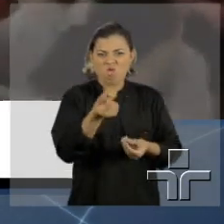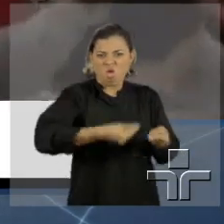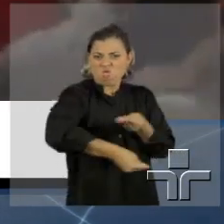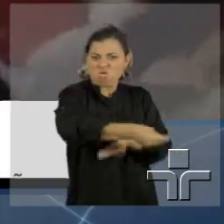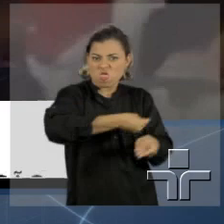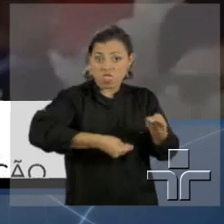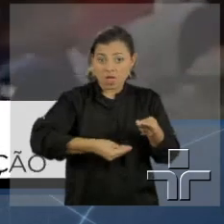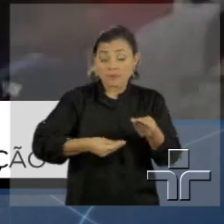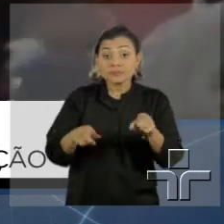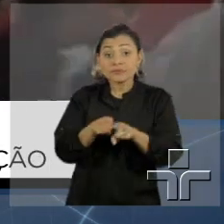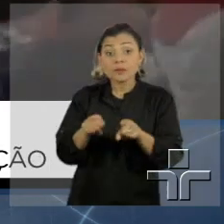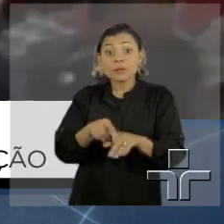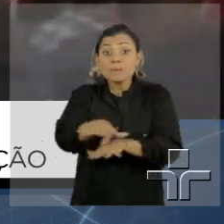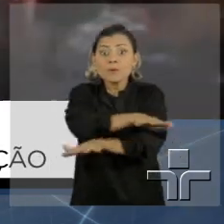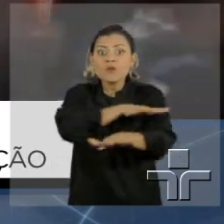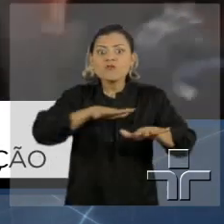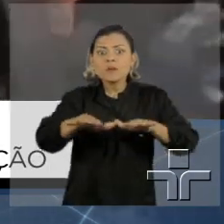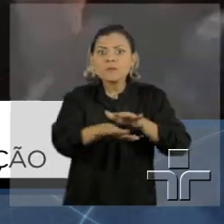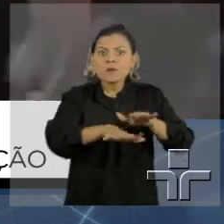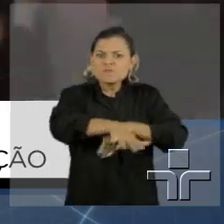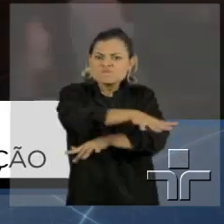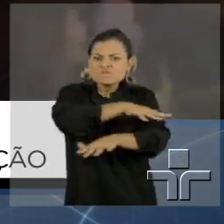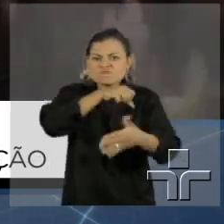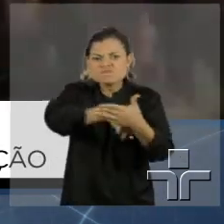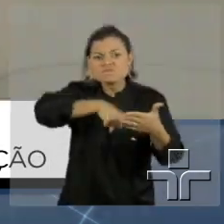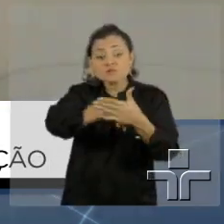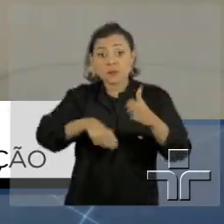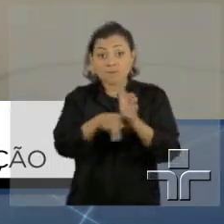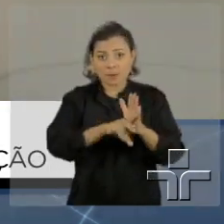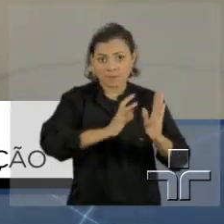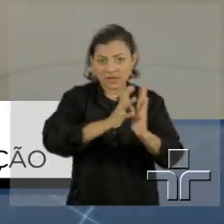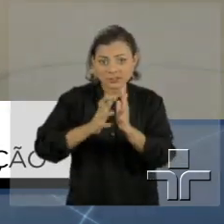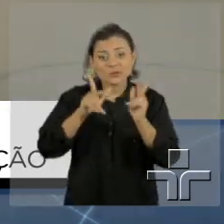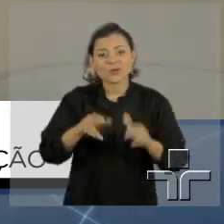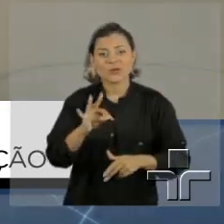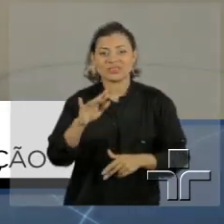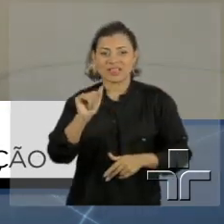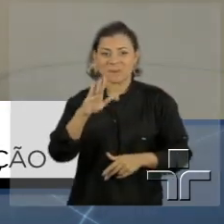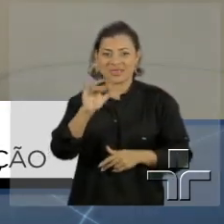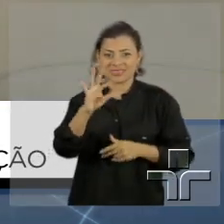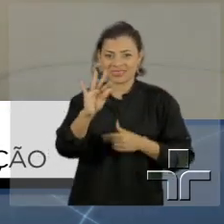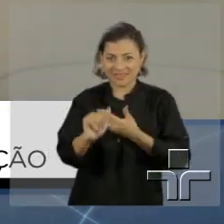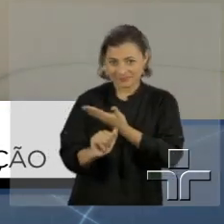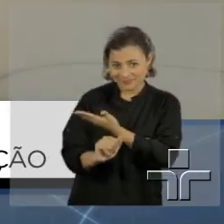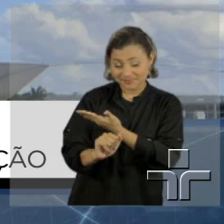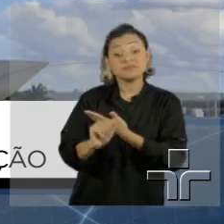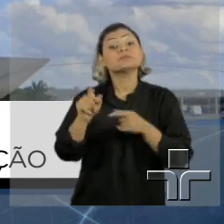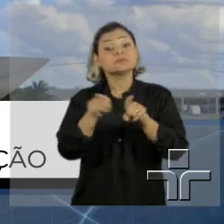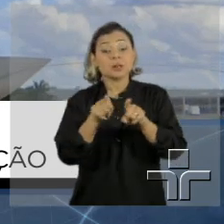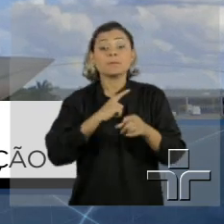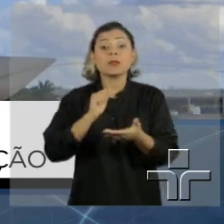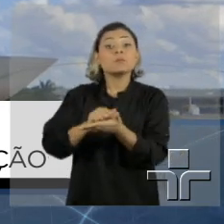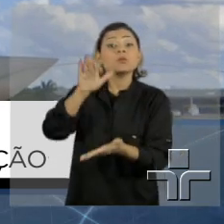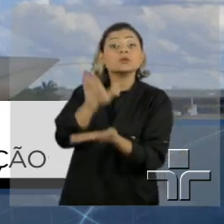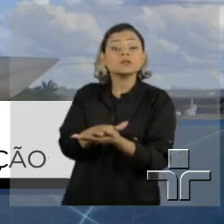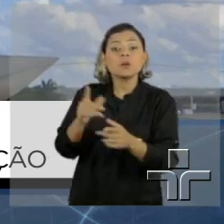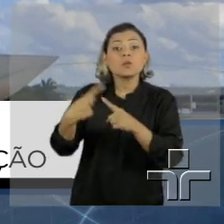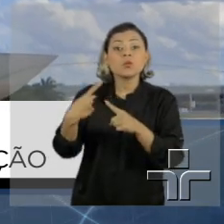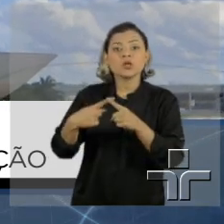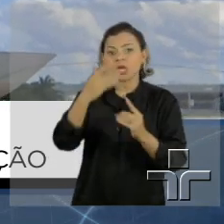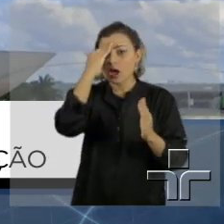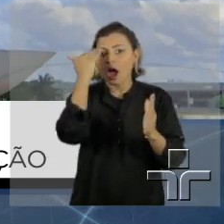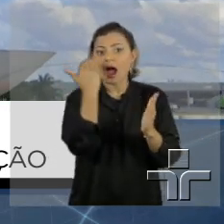Movimentos civis que impulsionaram a carreira política de parlamentares, como Tabata Amaral, condenam punição sob acusação de